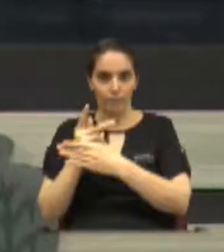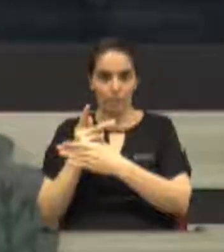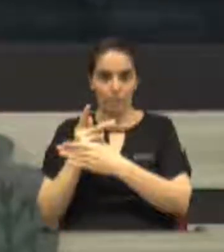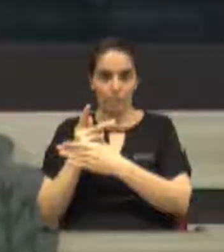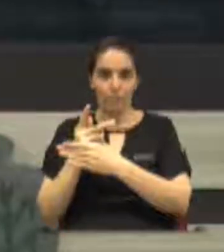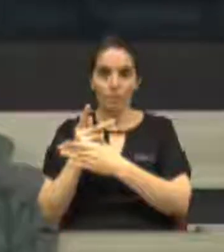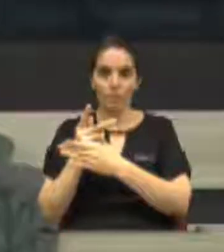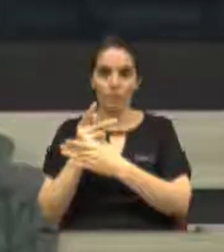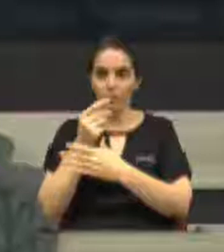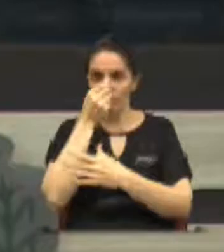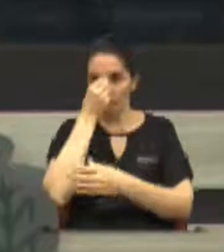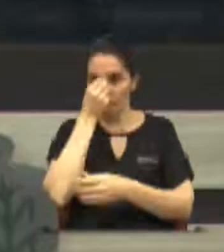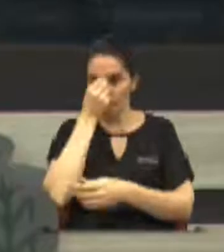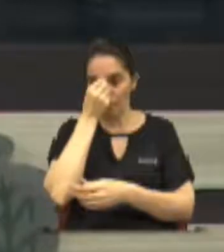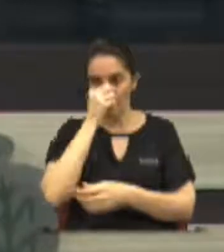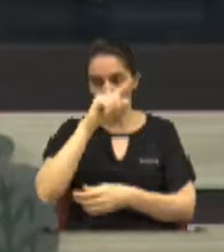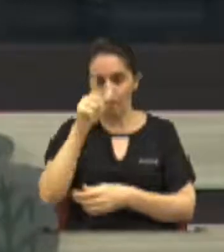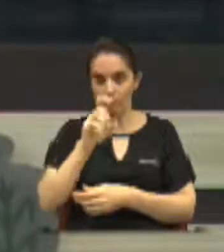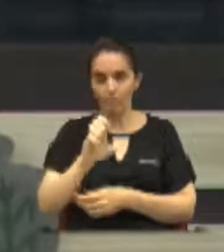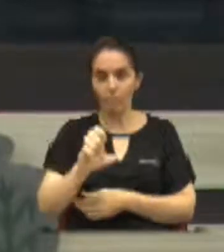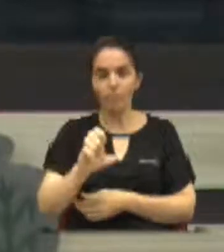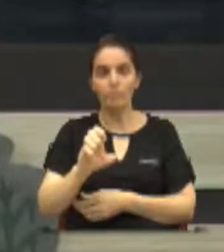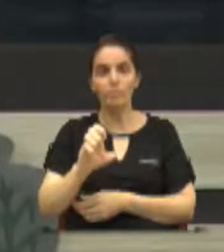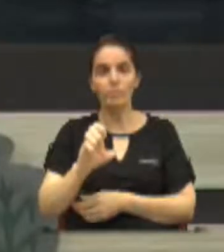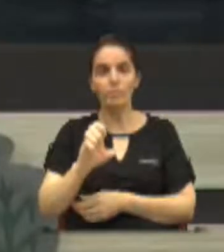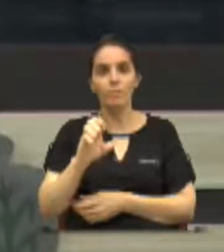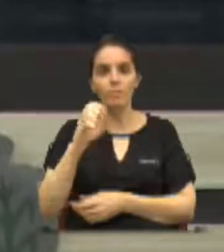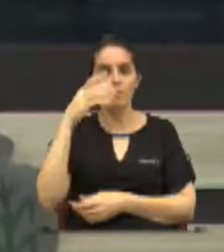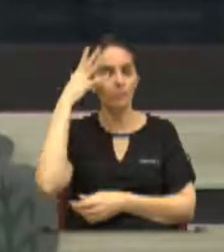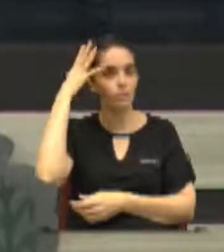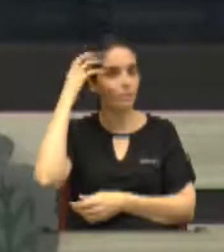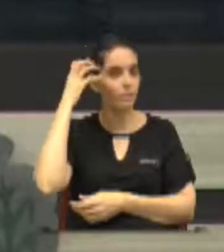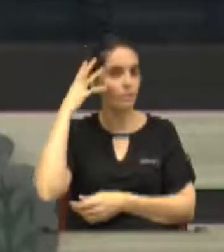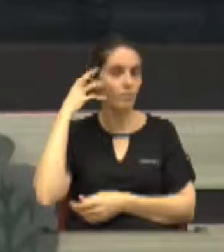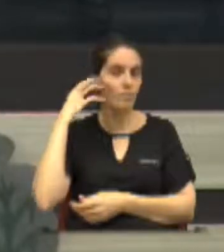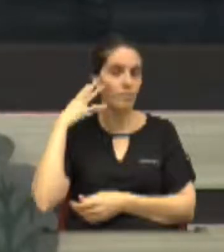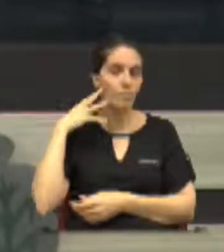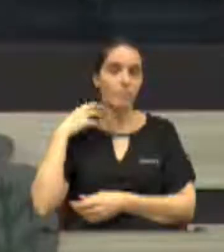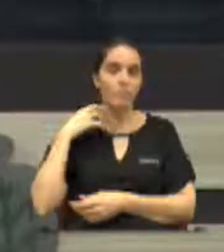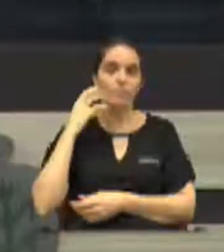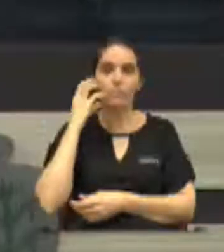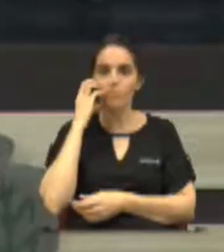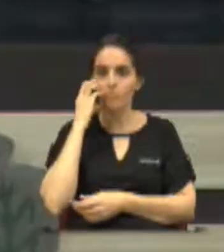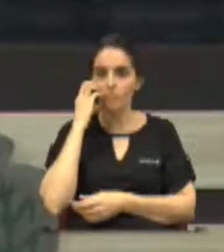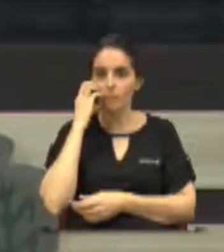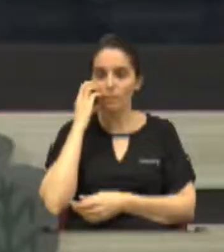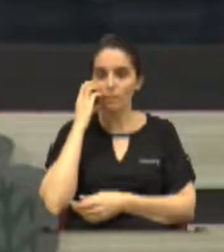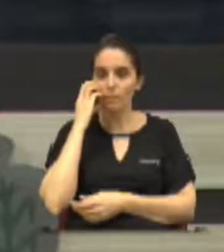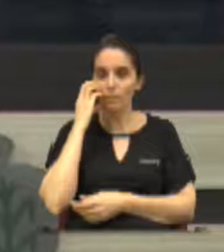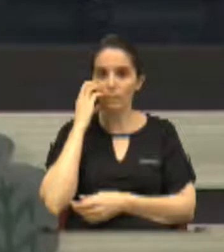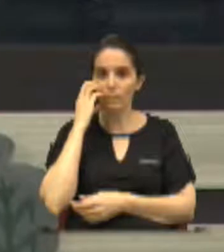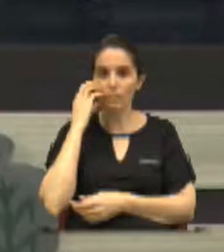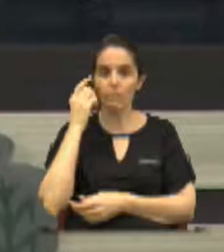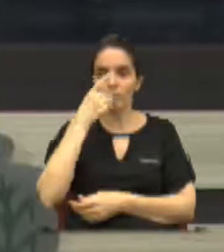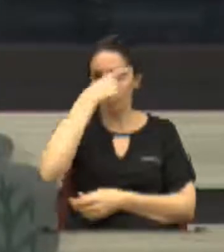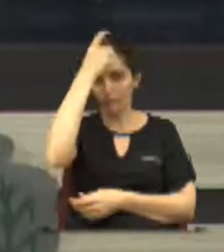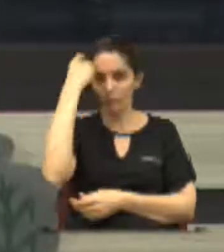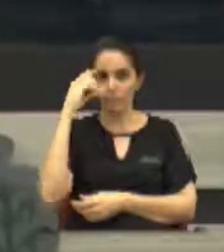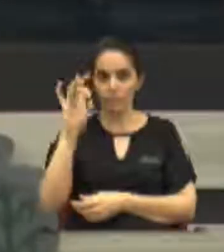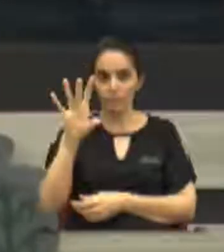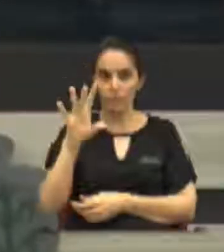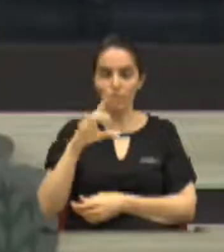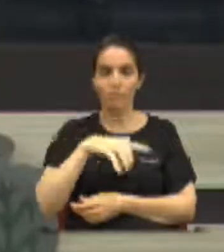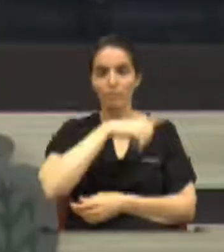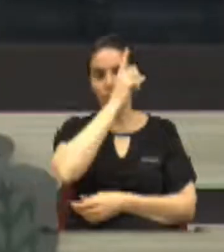de Freitas, José Roberto Bernardo, Lucinês Aparecida Bogo, Marcelo Rossi, Marco Antônio Xavier,